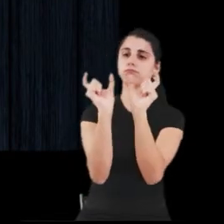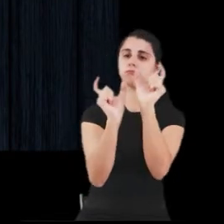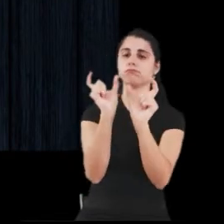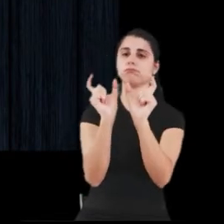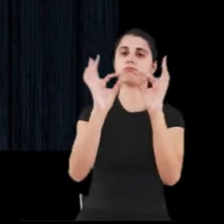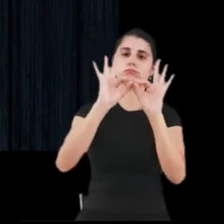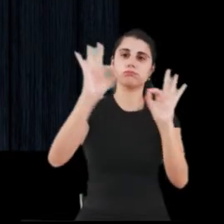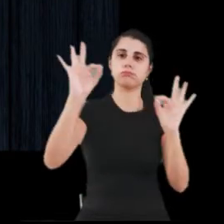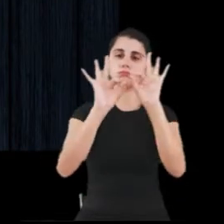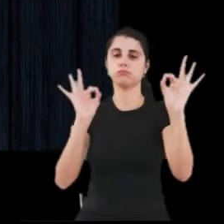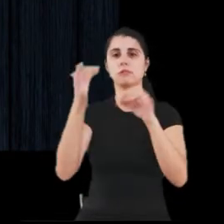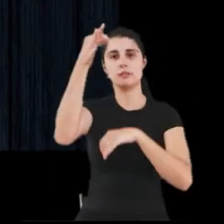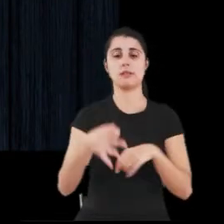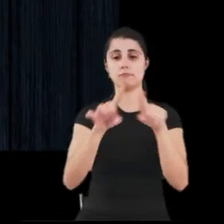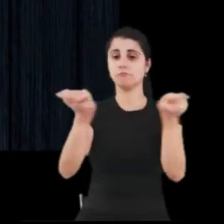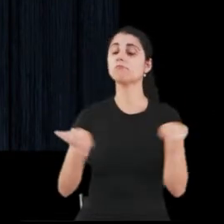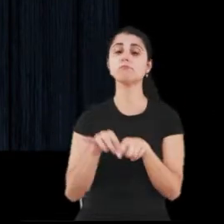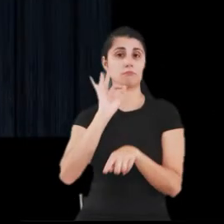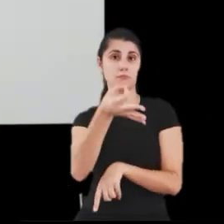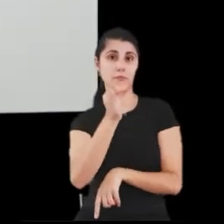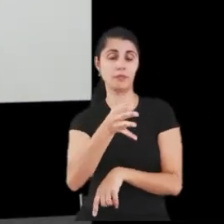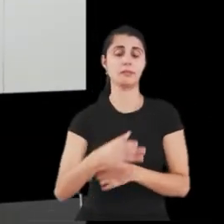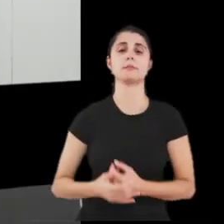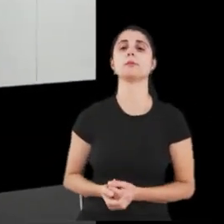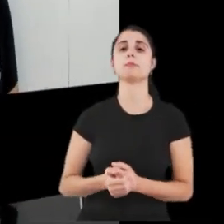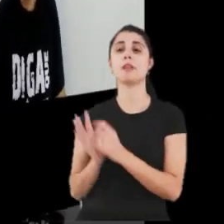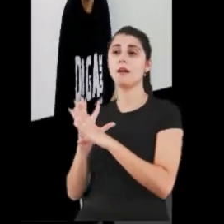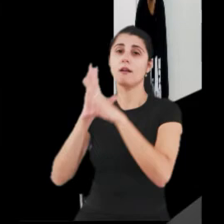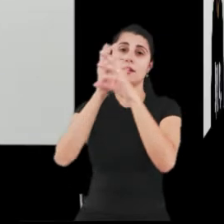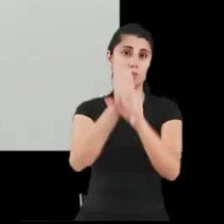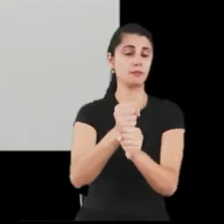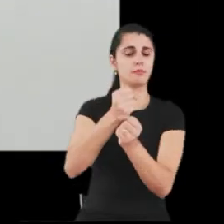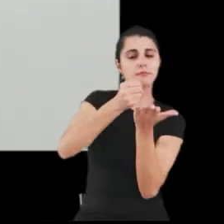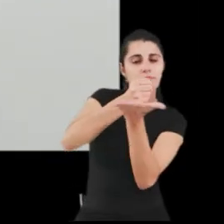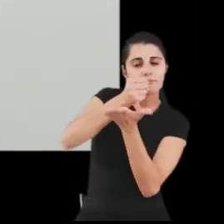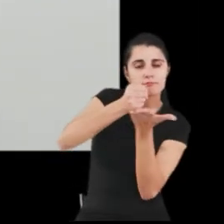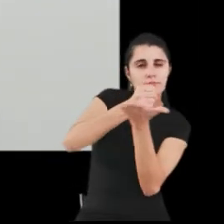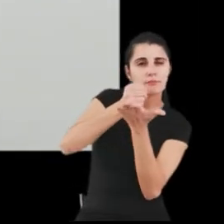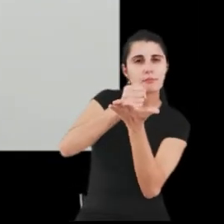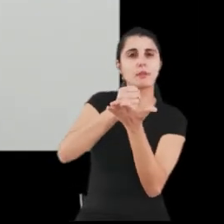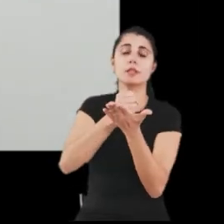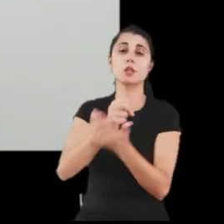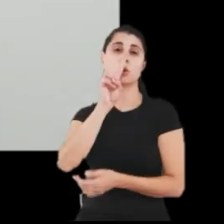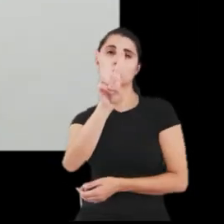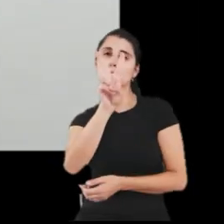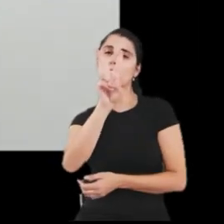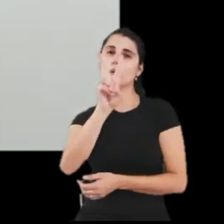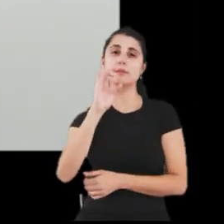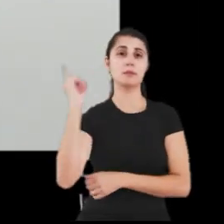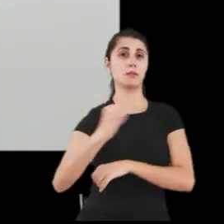mesmo comprimento, mesma área. A aritmética ela é baseada em dois grandes